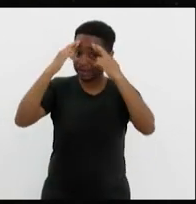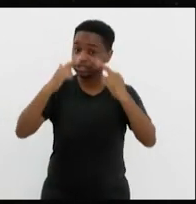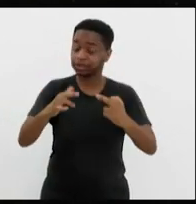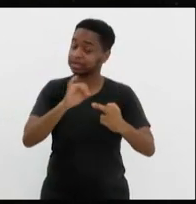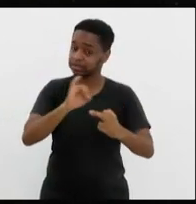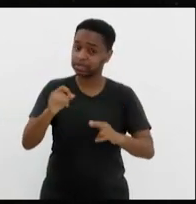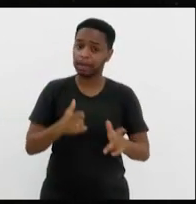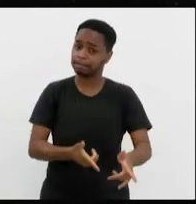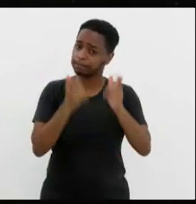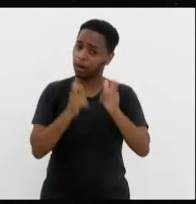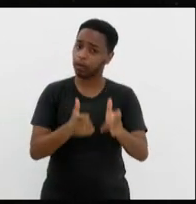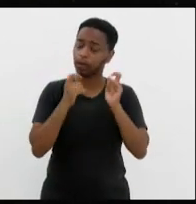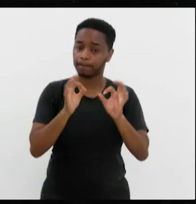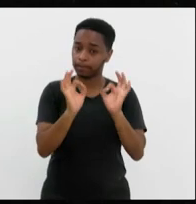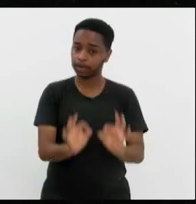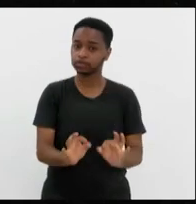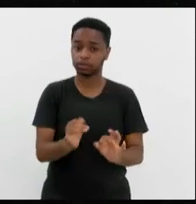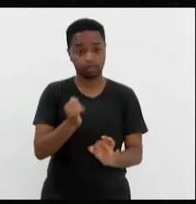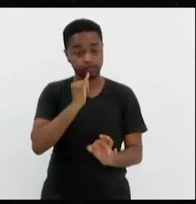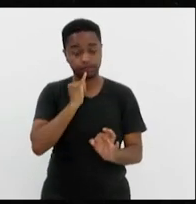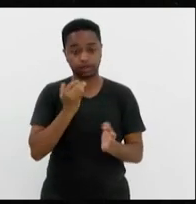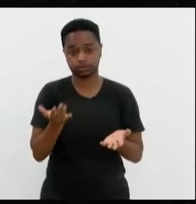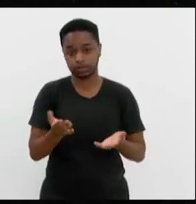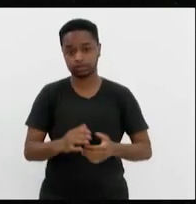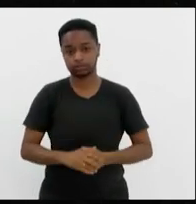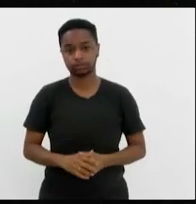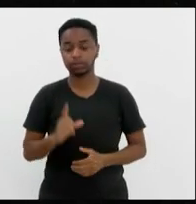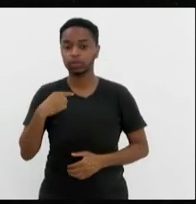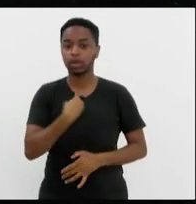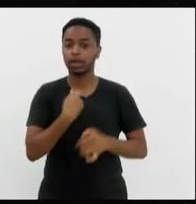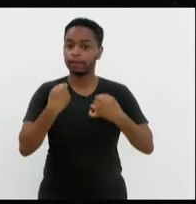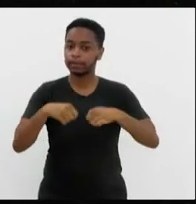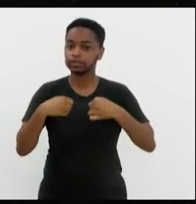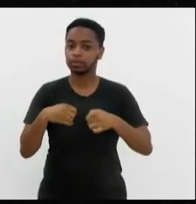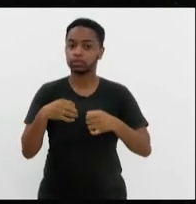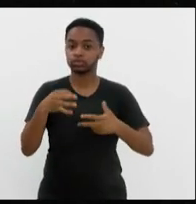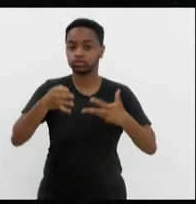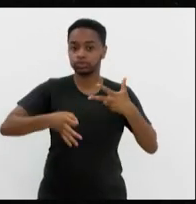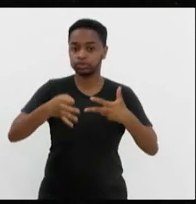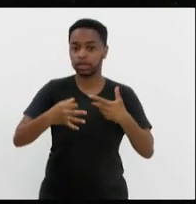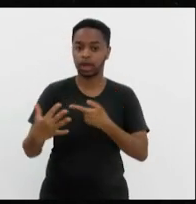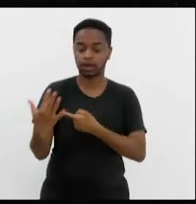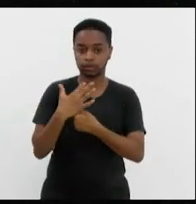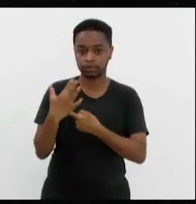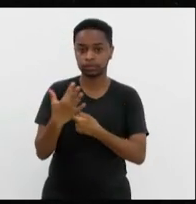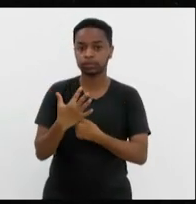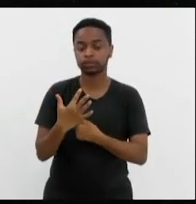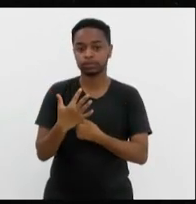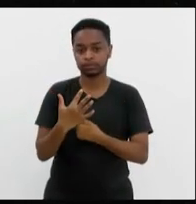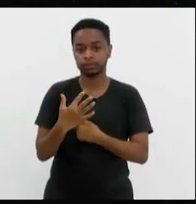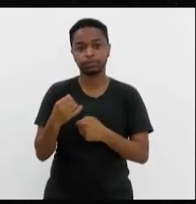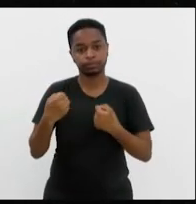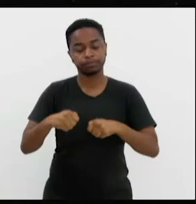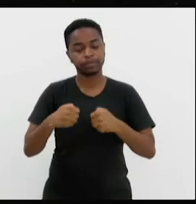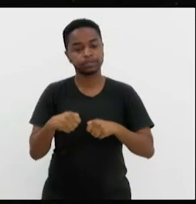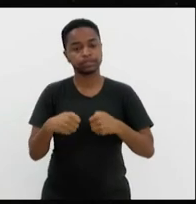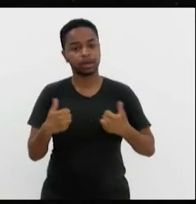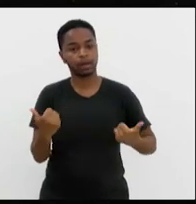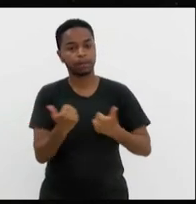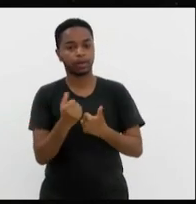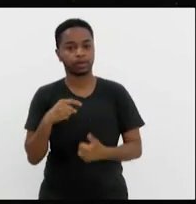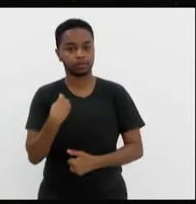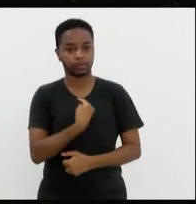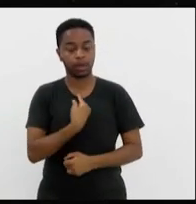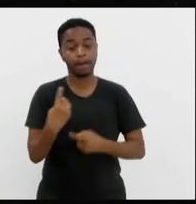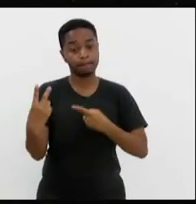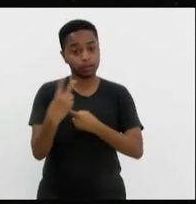bala. Infelizmente, precisamos da ajuda do judiciário. O judiciário tem que estar do nosso lado para proteger